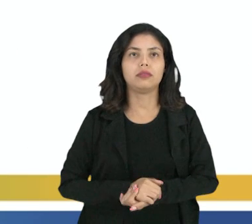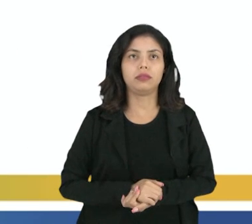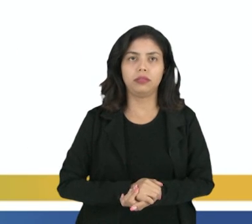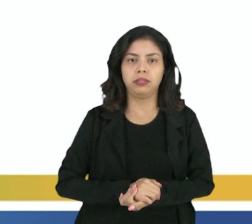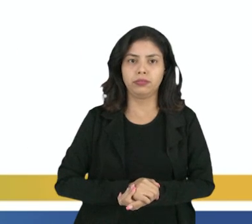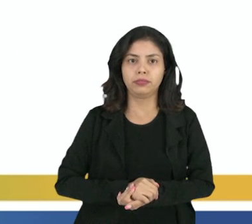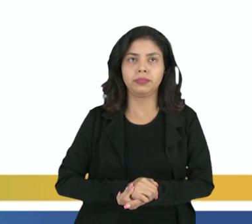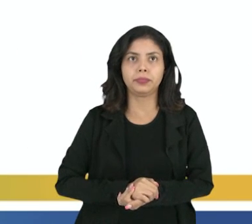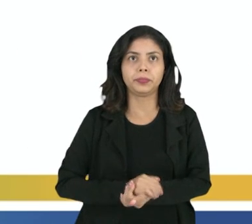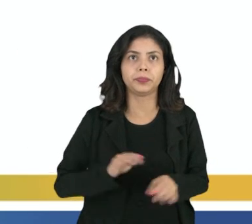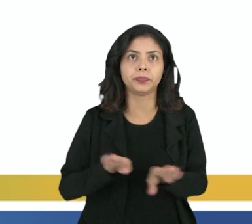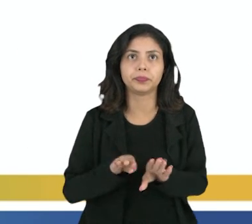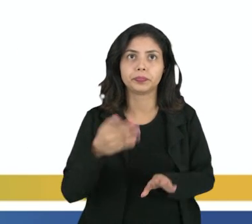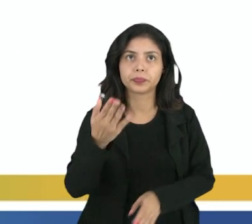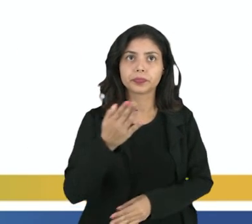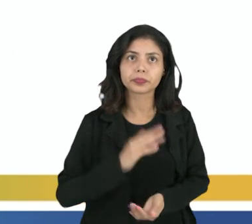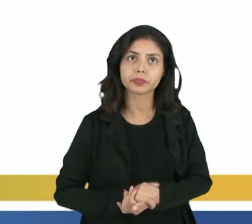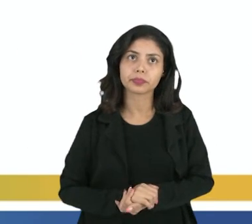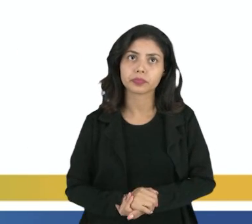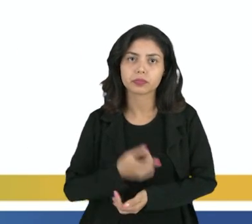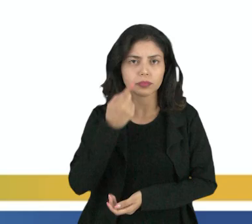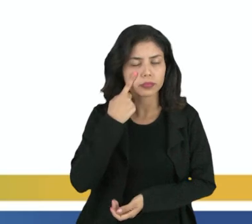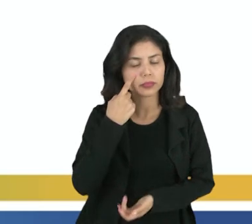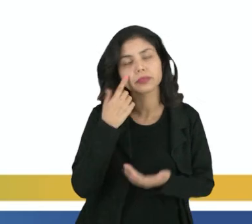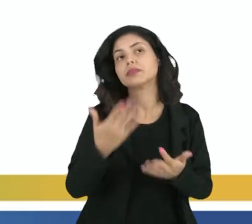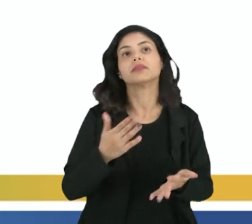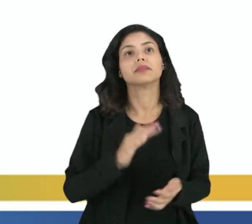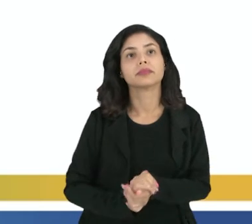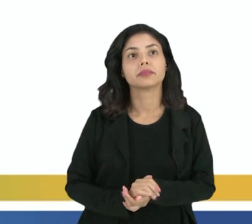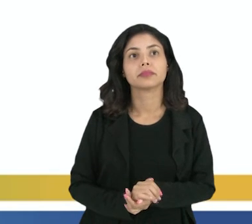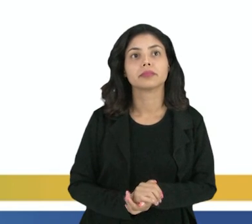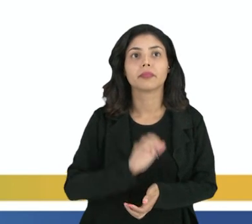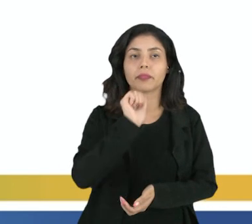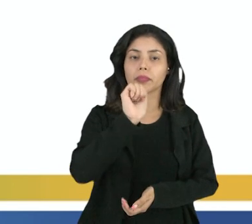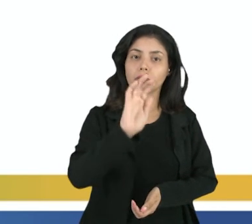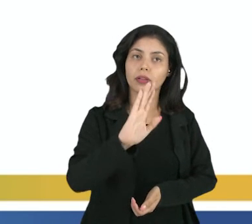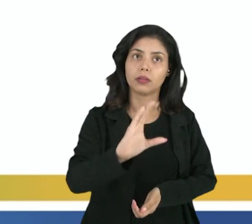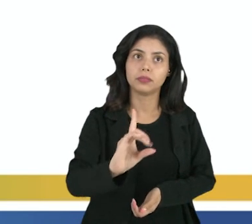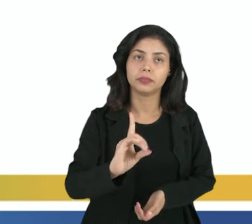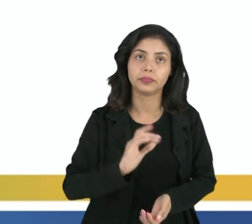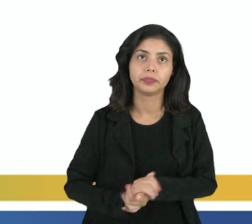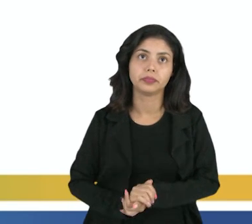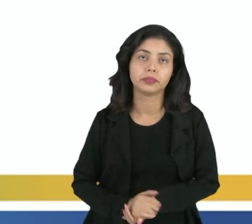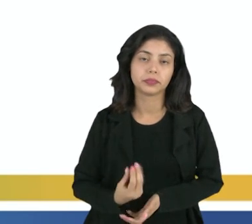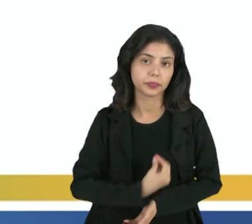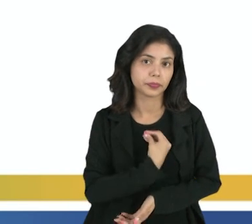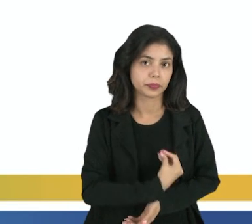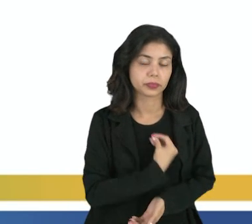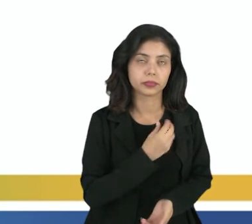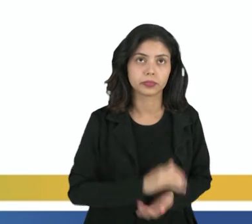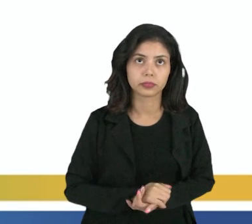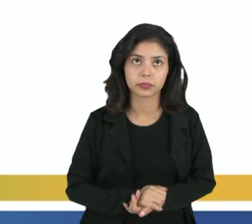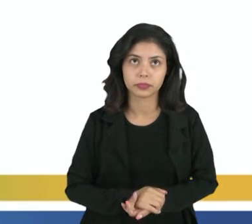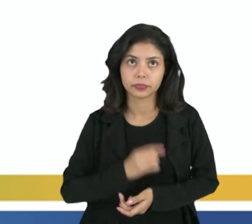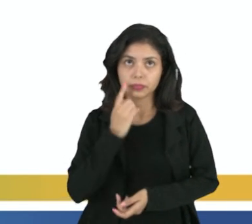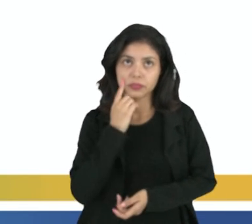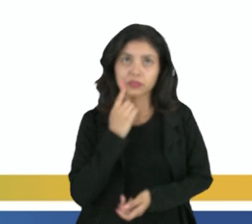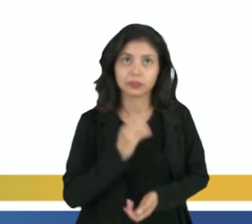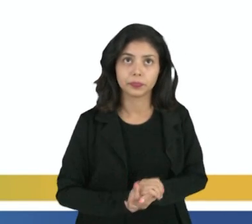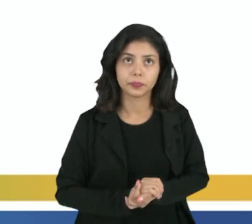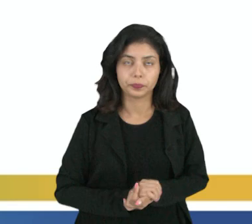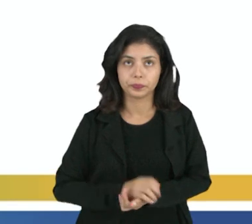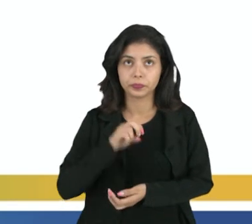ácida tão que a gente pode observar aqui a gente tá olhando aqui nas alternativas a presença do nitrogênio do